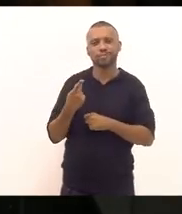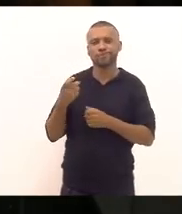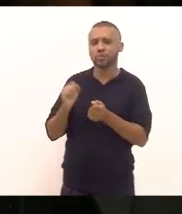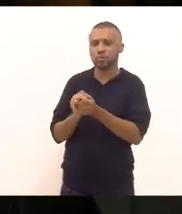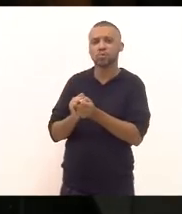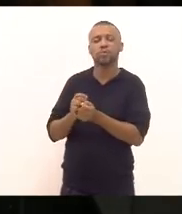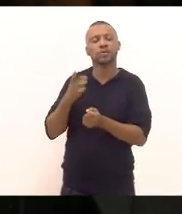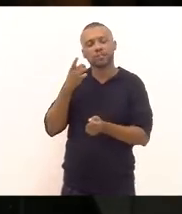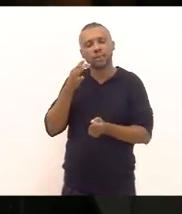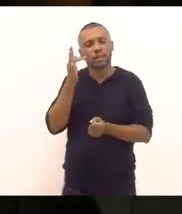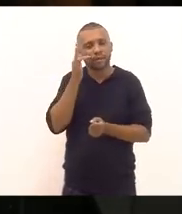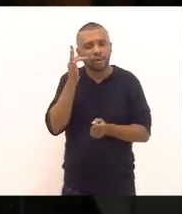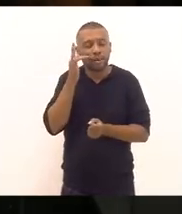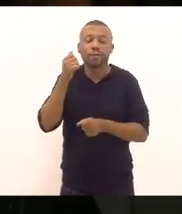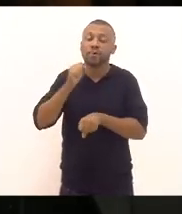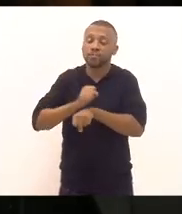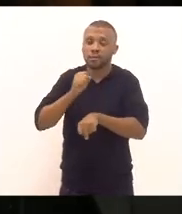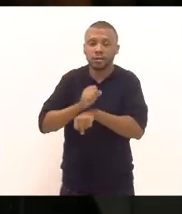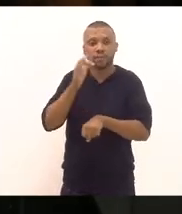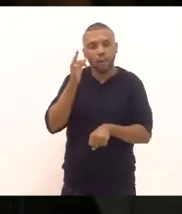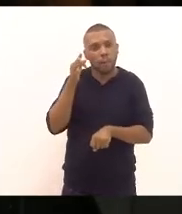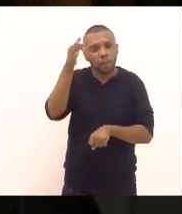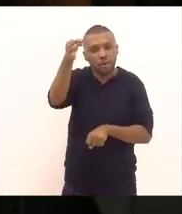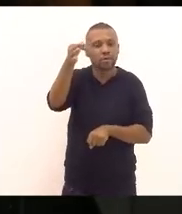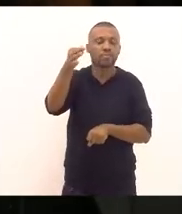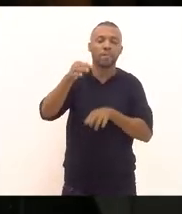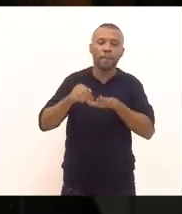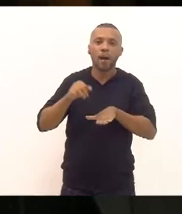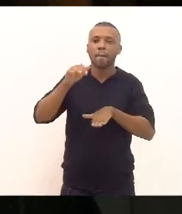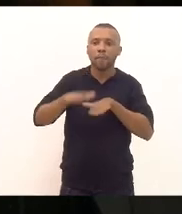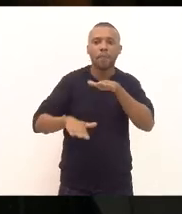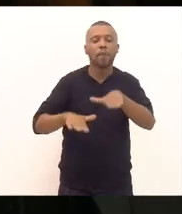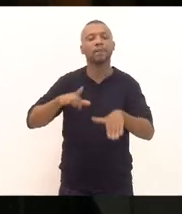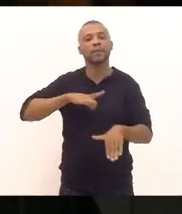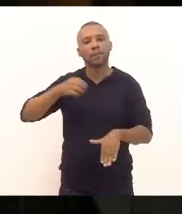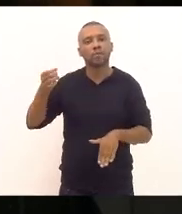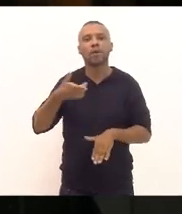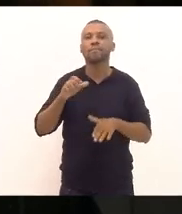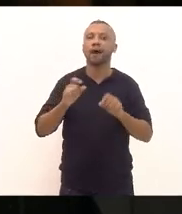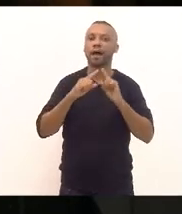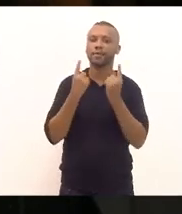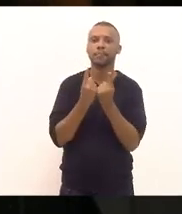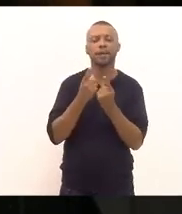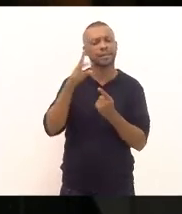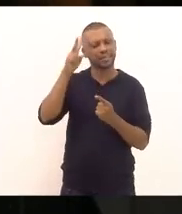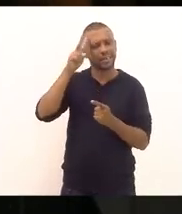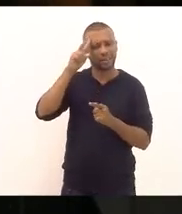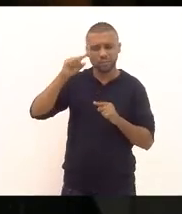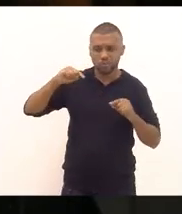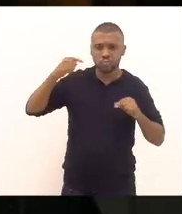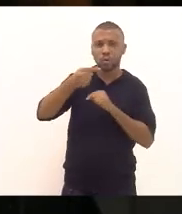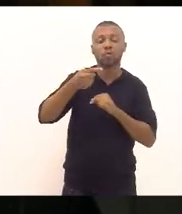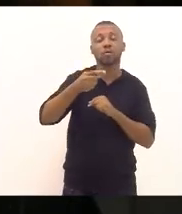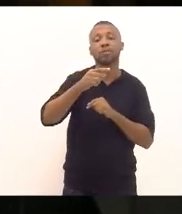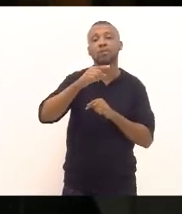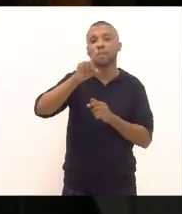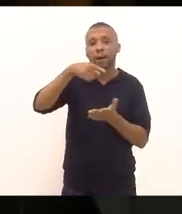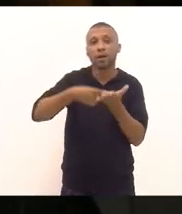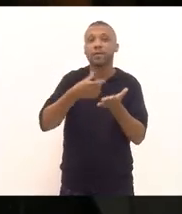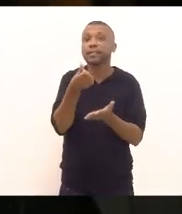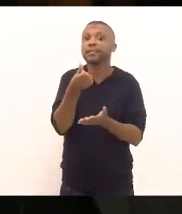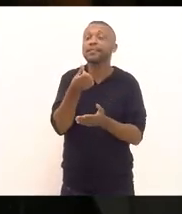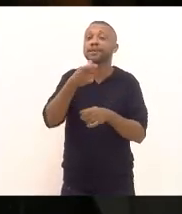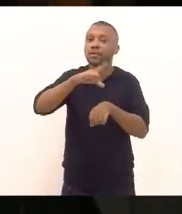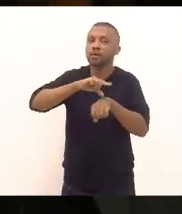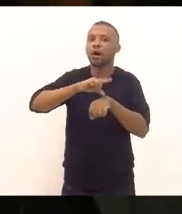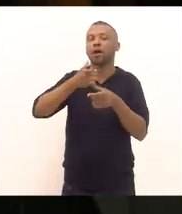semana Fini Estamos aguardando os próximos passos eles farão uma nova assembleia na segunda-feira que vem às dezoito horas e